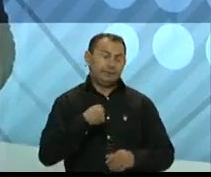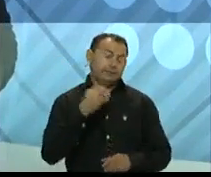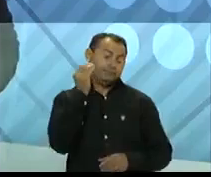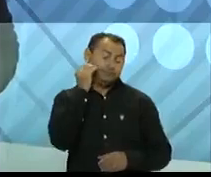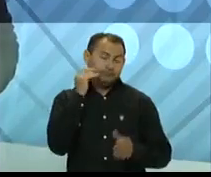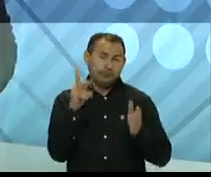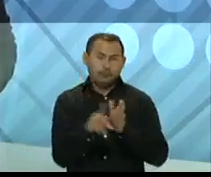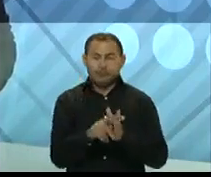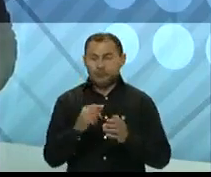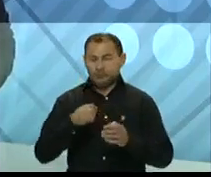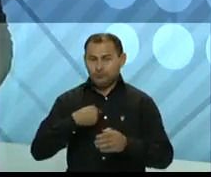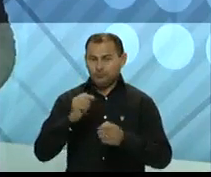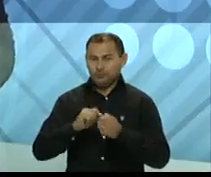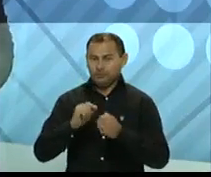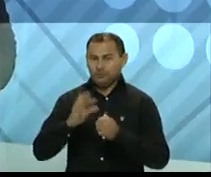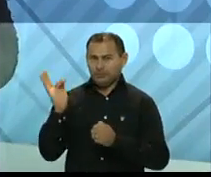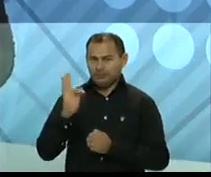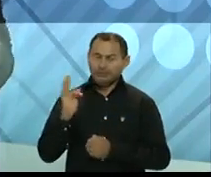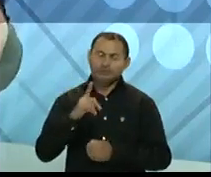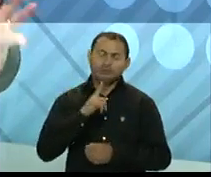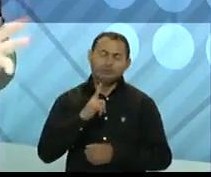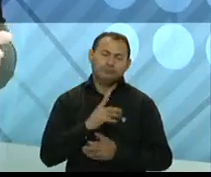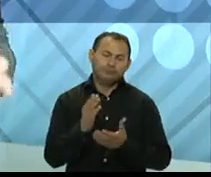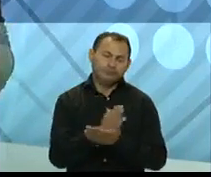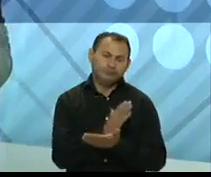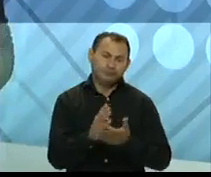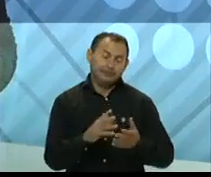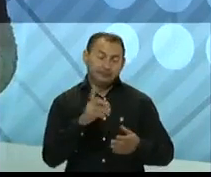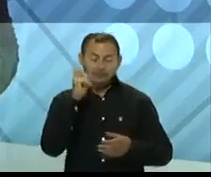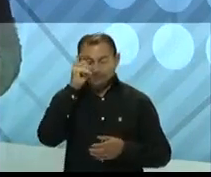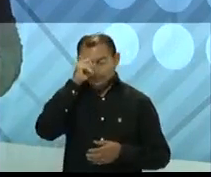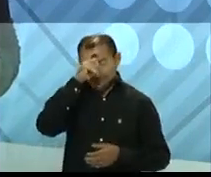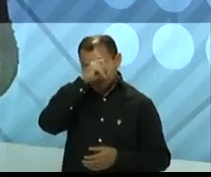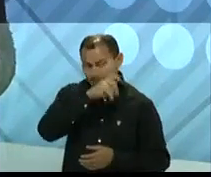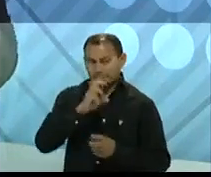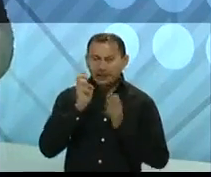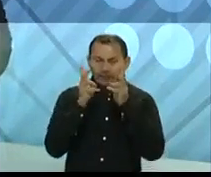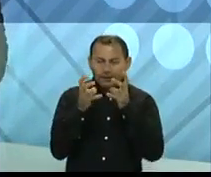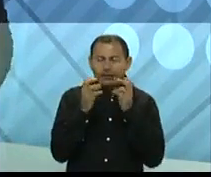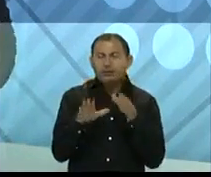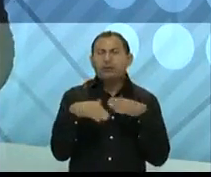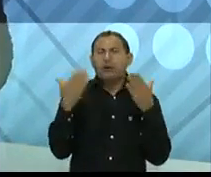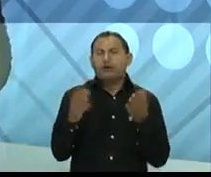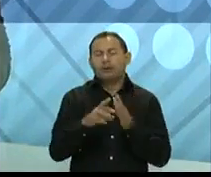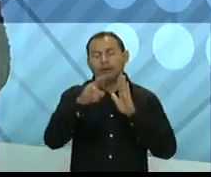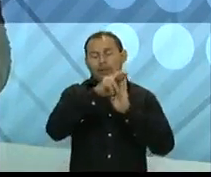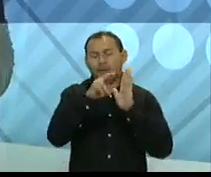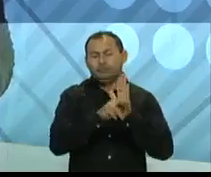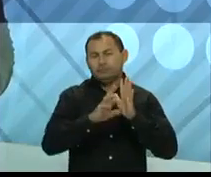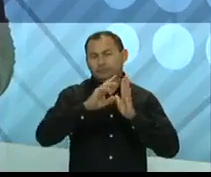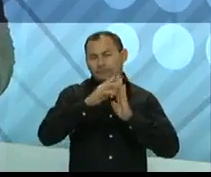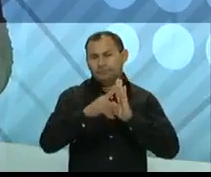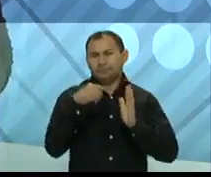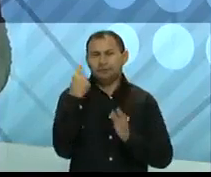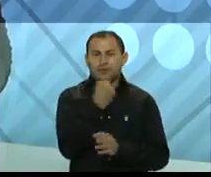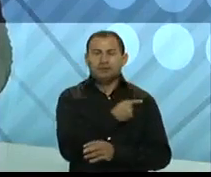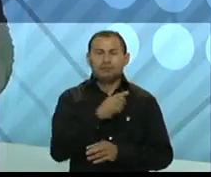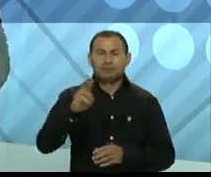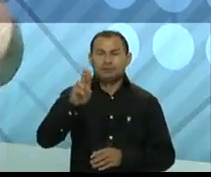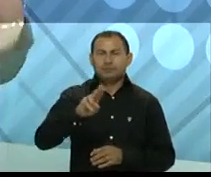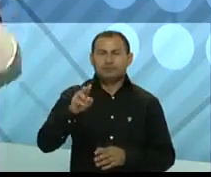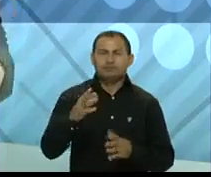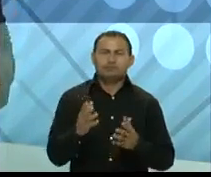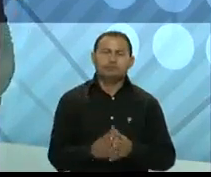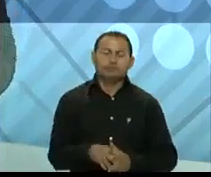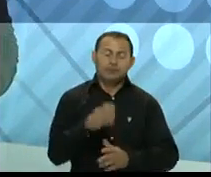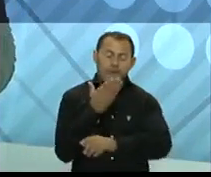quando fiz minha graduação, nós também tínhamos uma certa dificuldade para identificar qual tipo de regra de derivação nós tínhamos que utilizar.